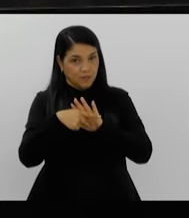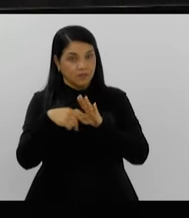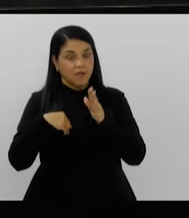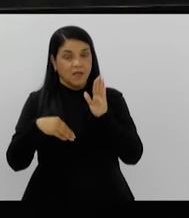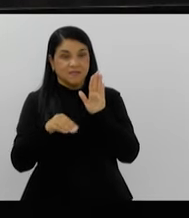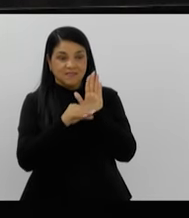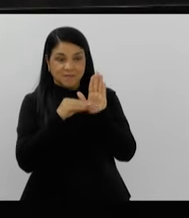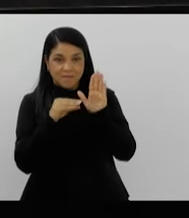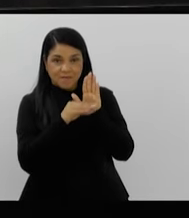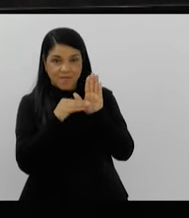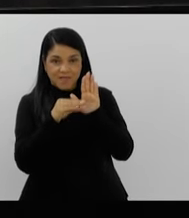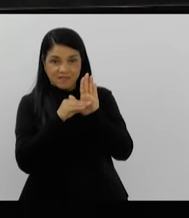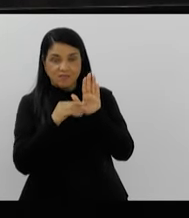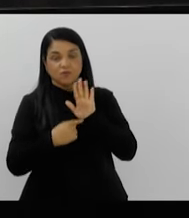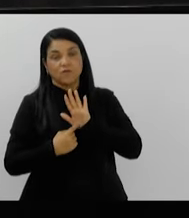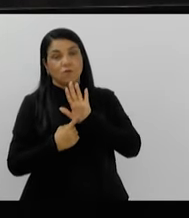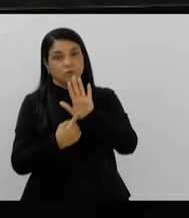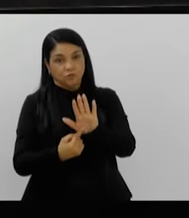emendas que eu vou apresentar,